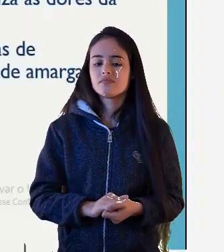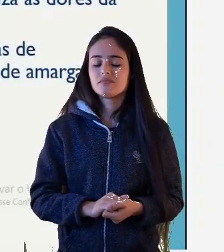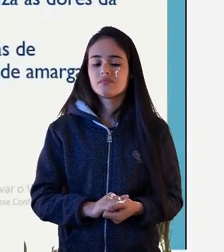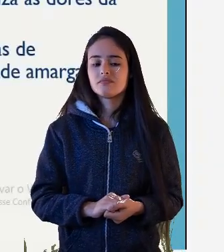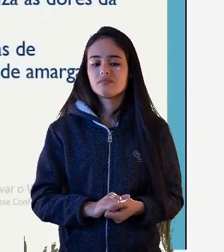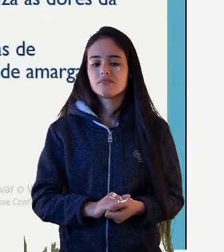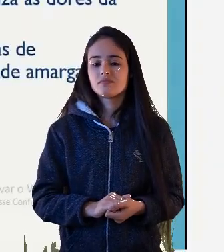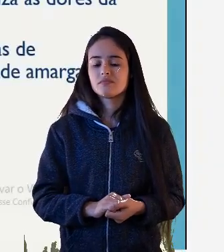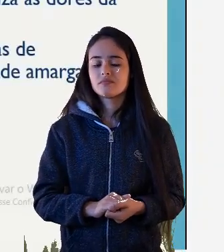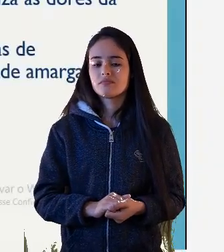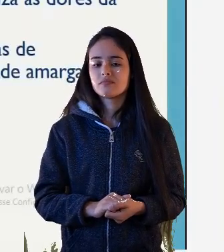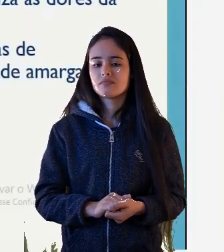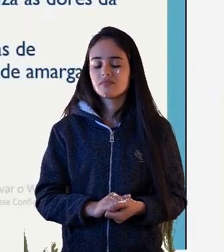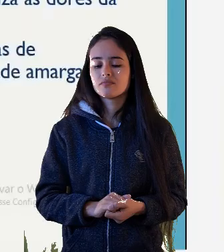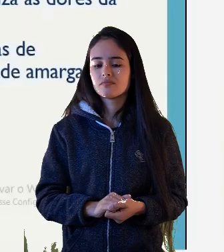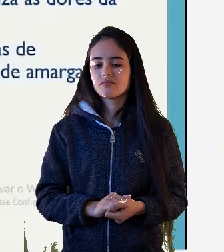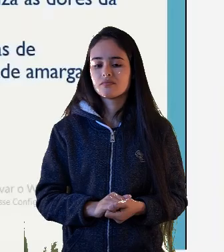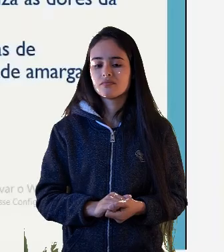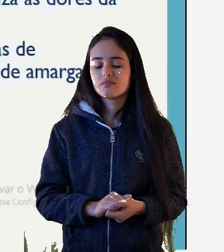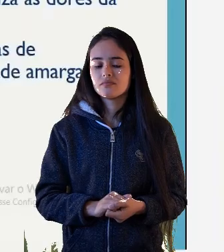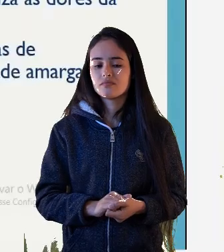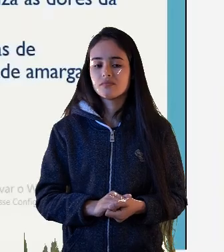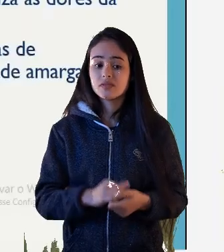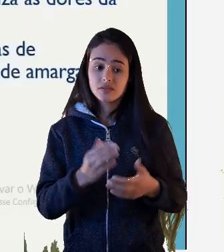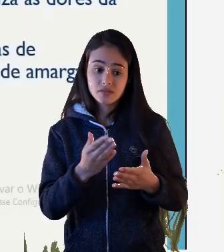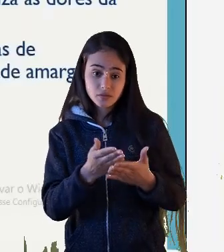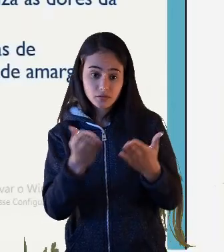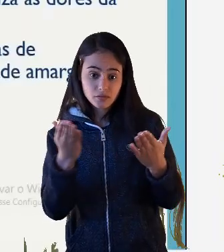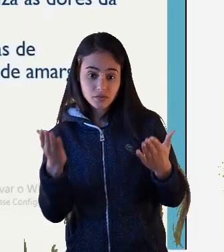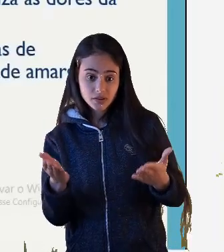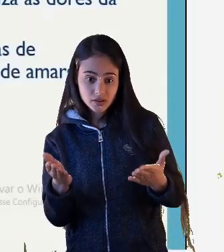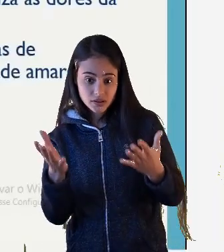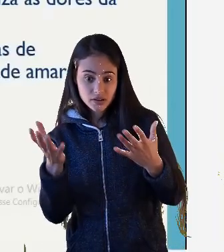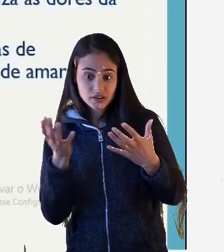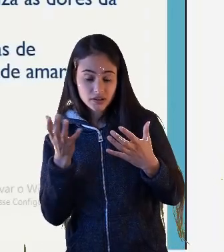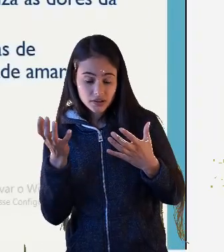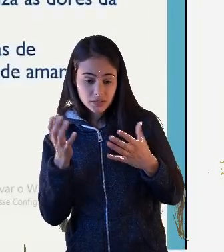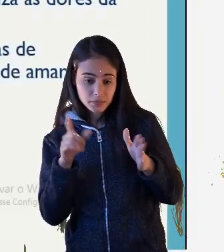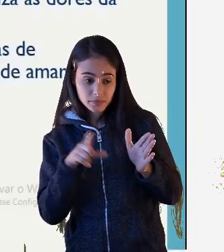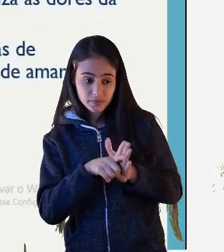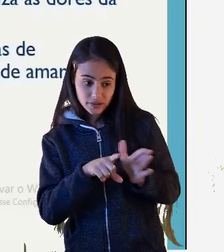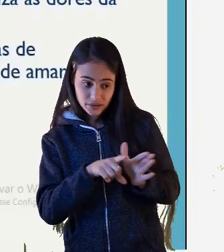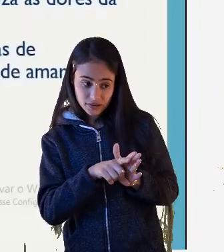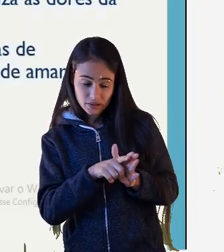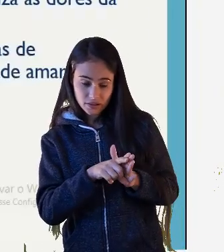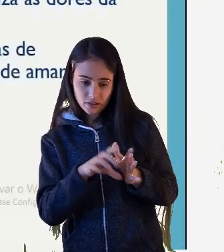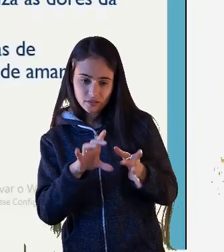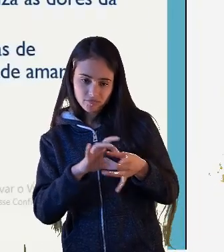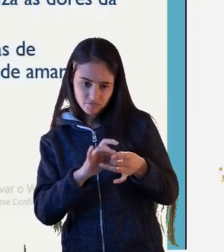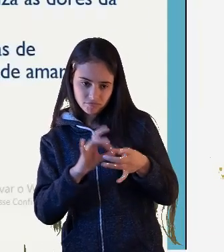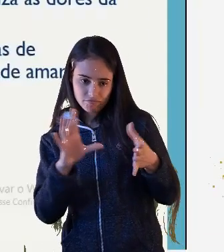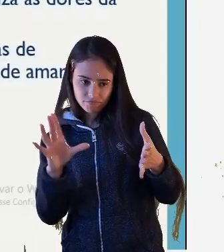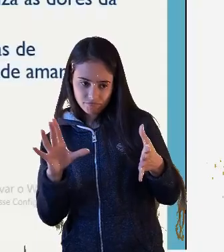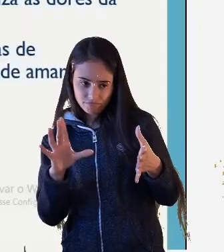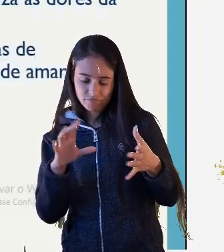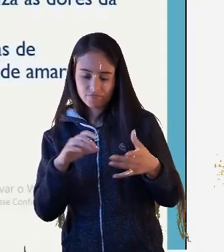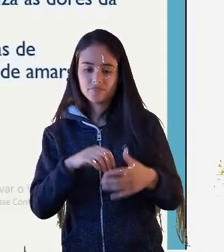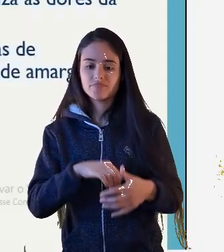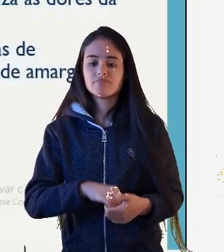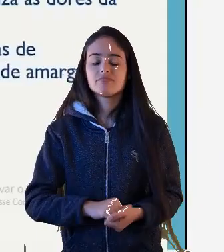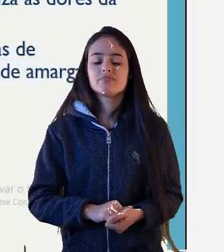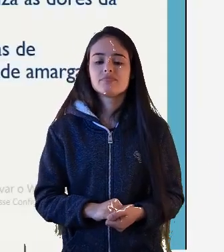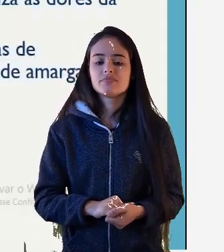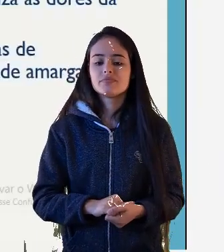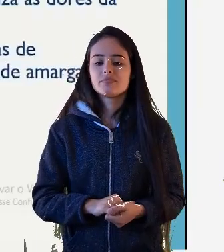chama Luiz Silva, né, mas o pseudônimo dele, né, artístico, poético, é Cut. Cota é só a